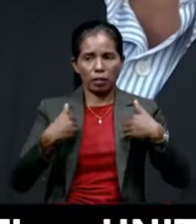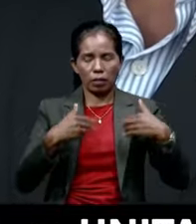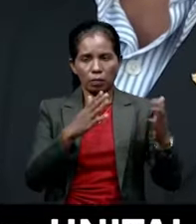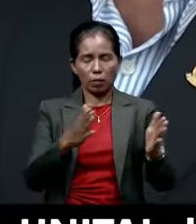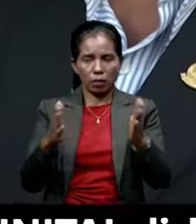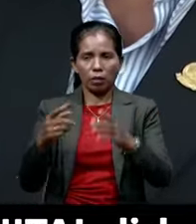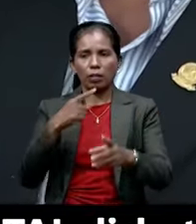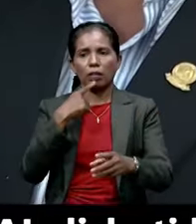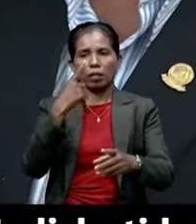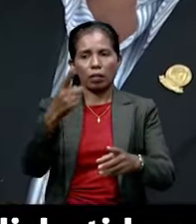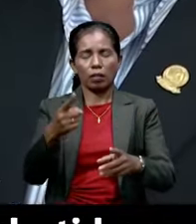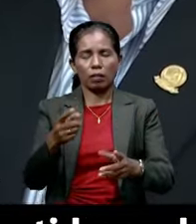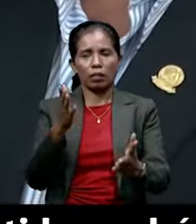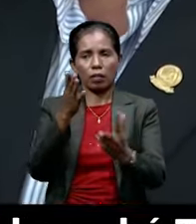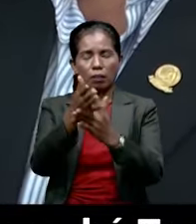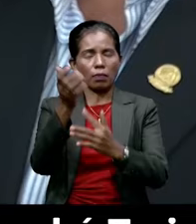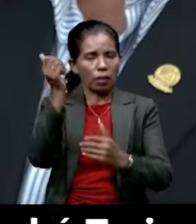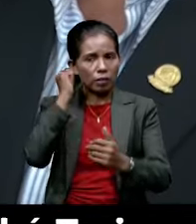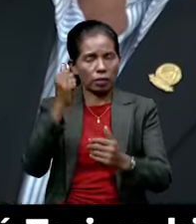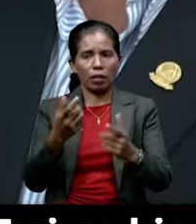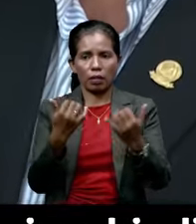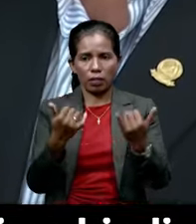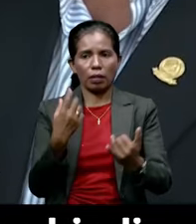temidian posadesaun. Então,